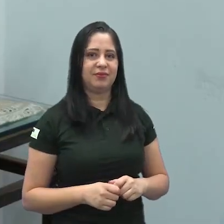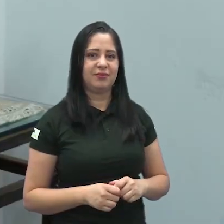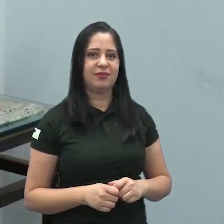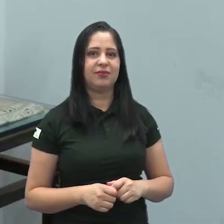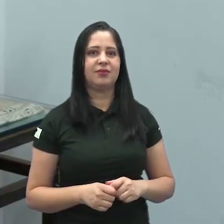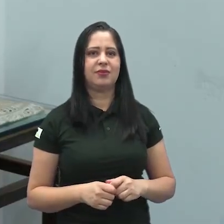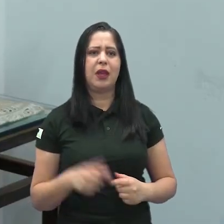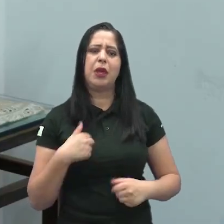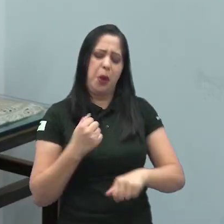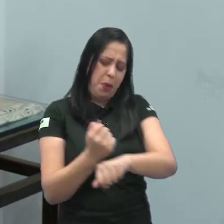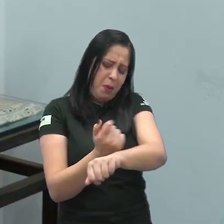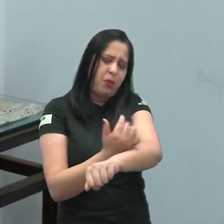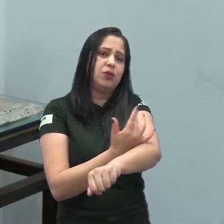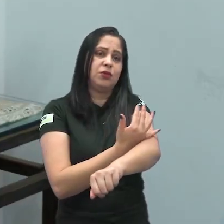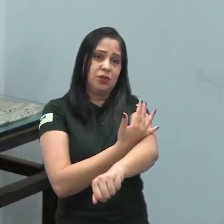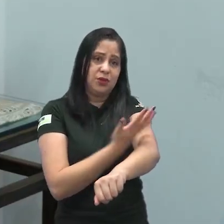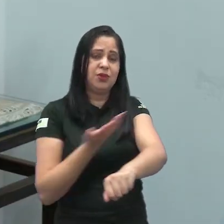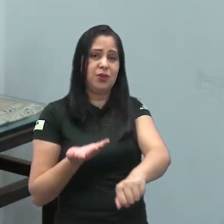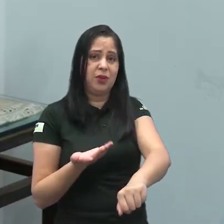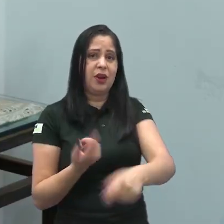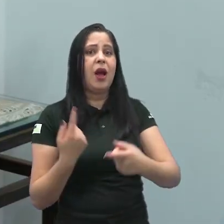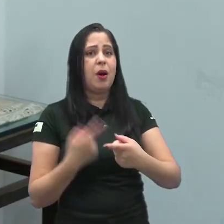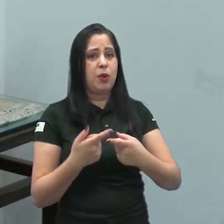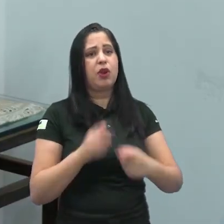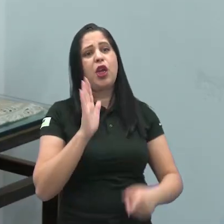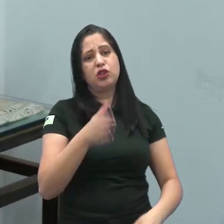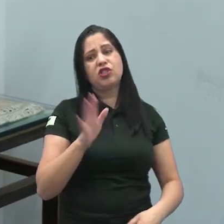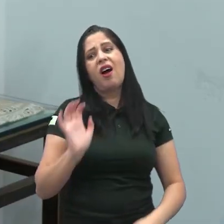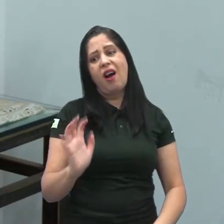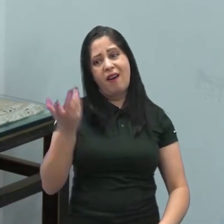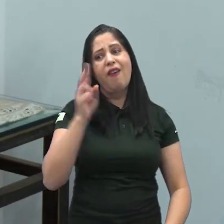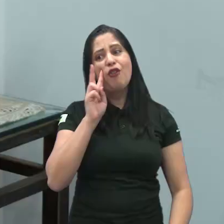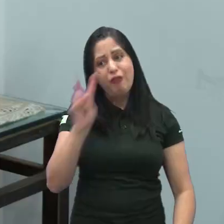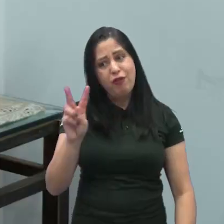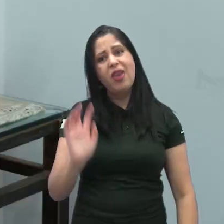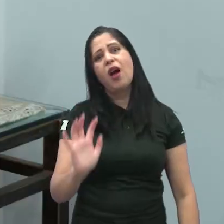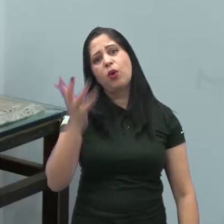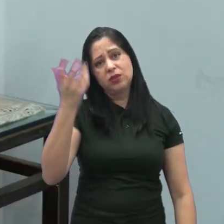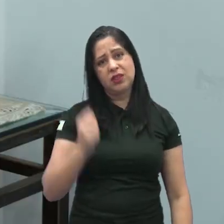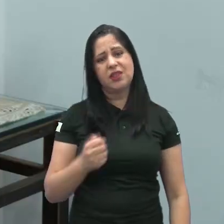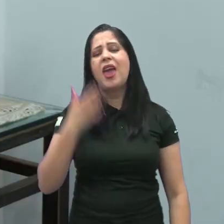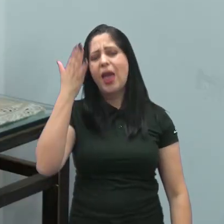me emociono porque a gente já viveu isso, e eu sei o quanto